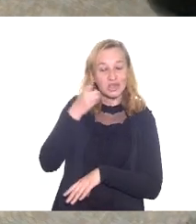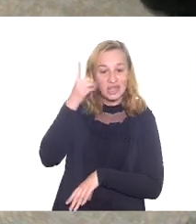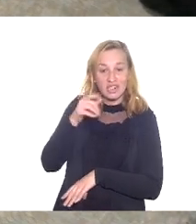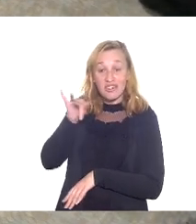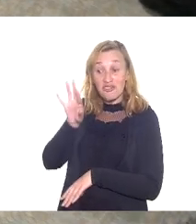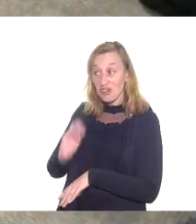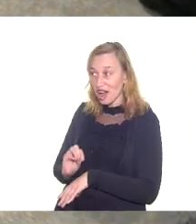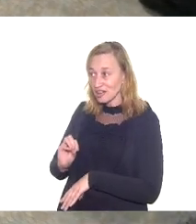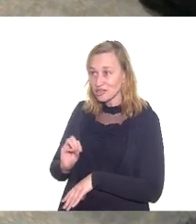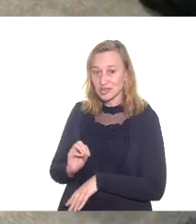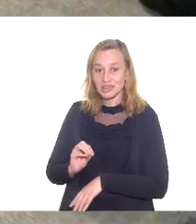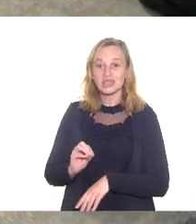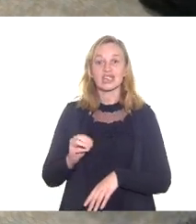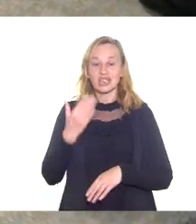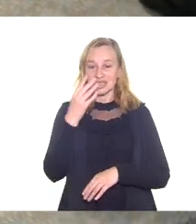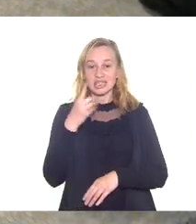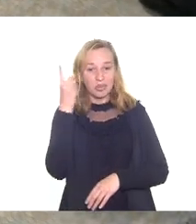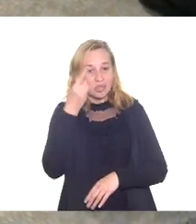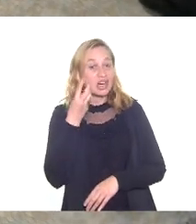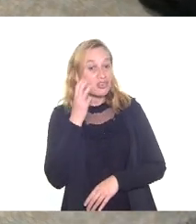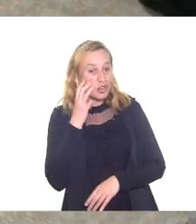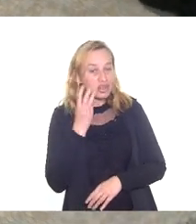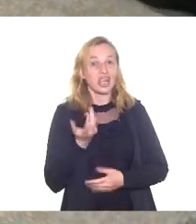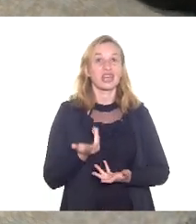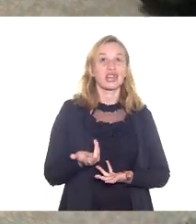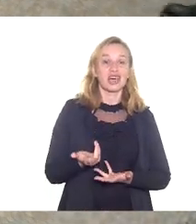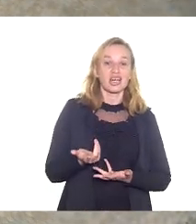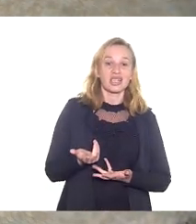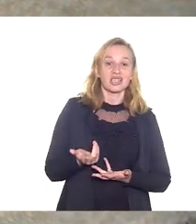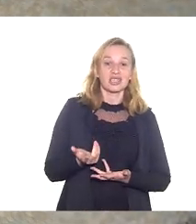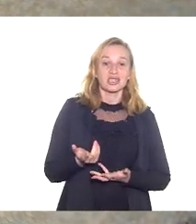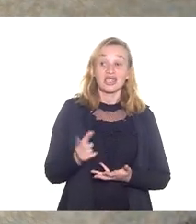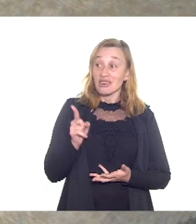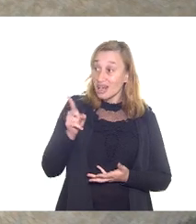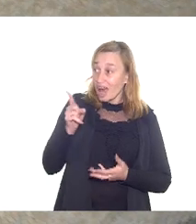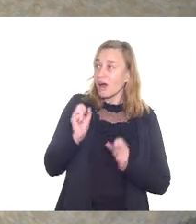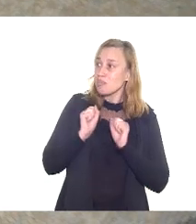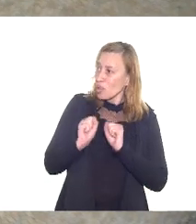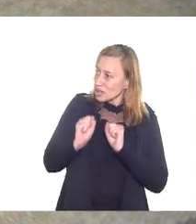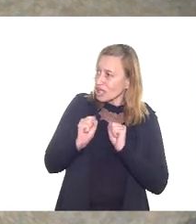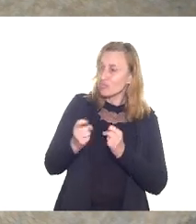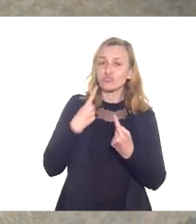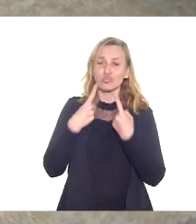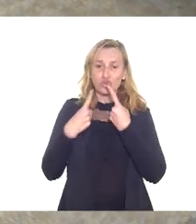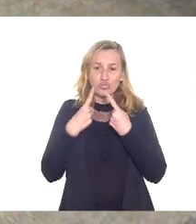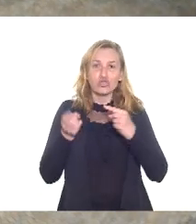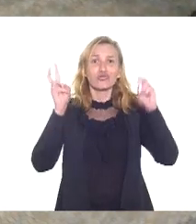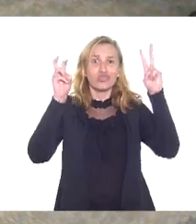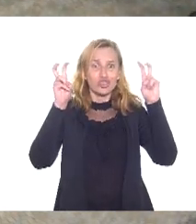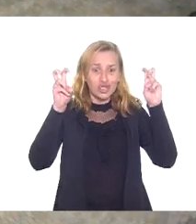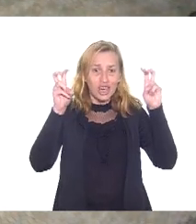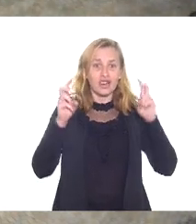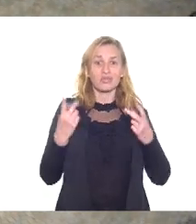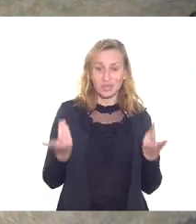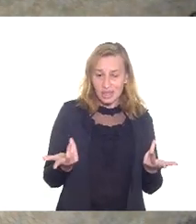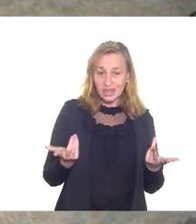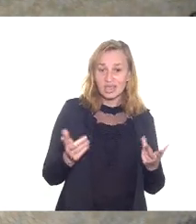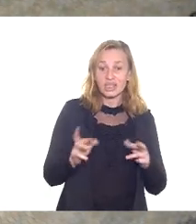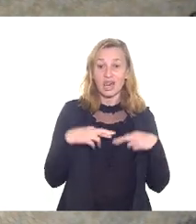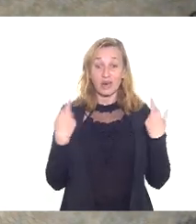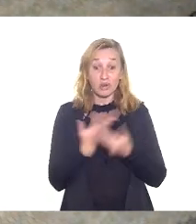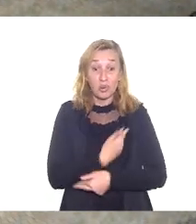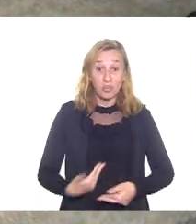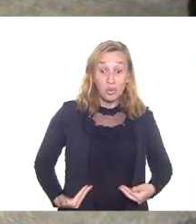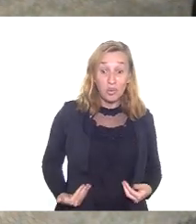Flávio Serafini, deputado Valdec Carneiro, que lá podemos debater esse tema, dialogar, realizamos audiência